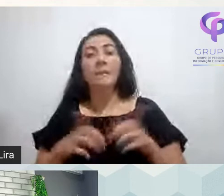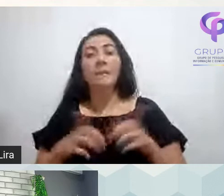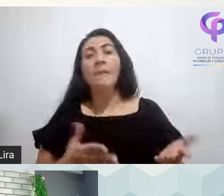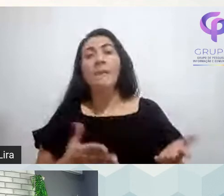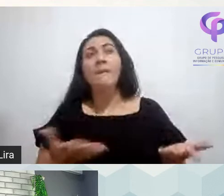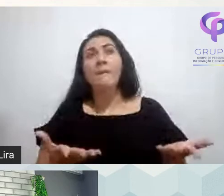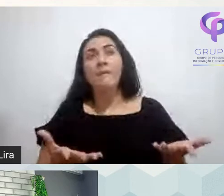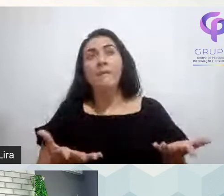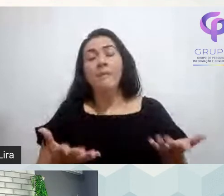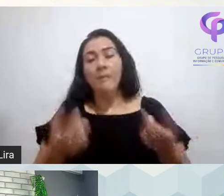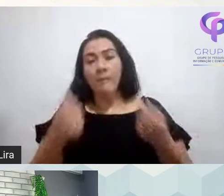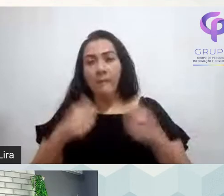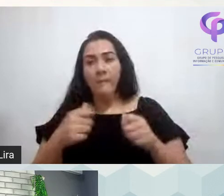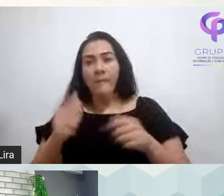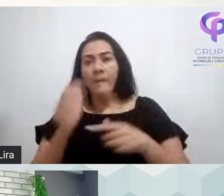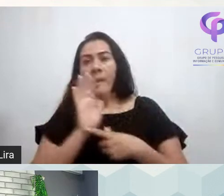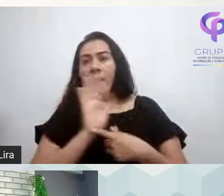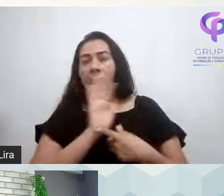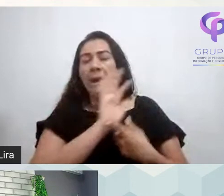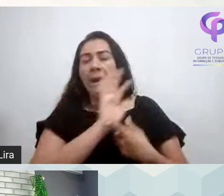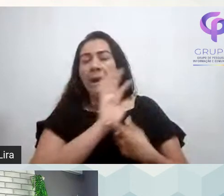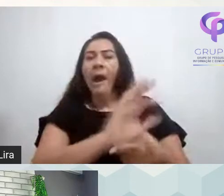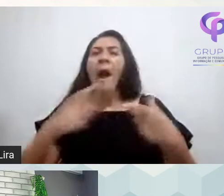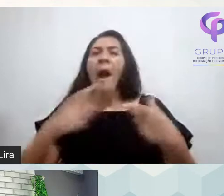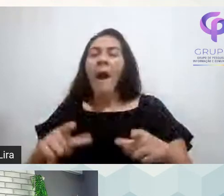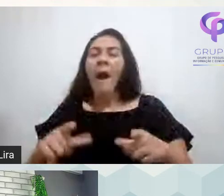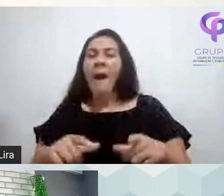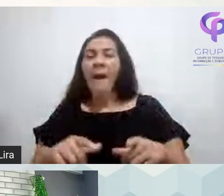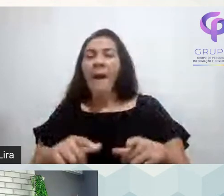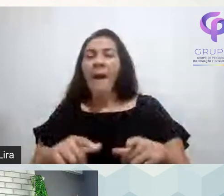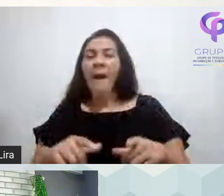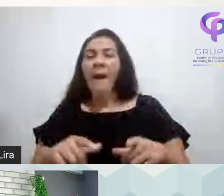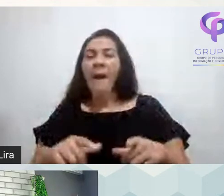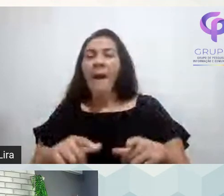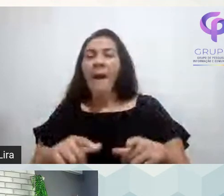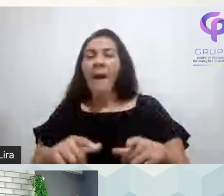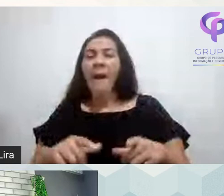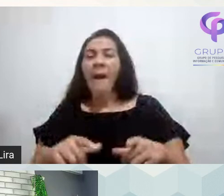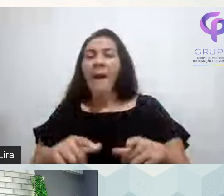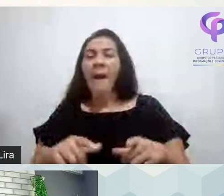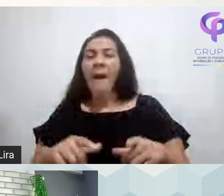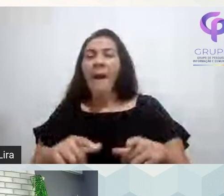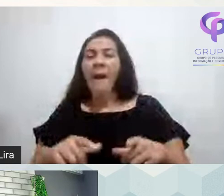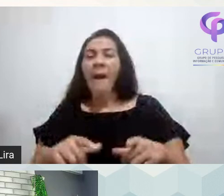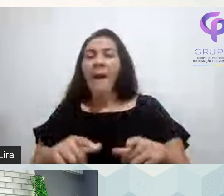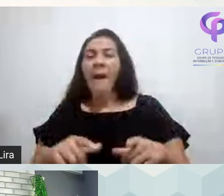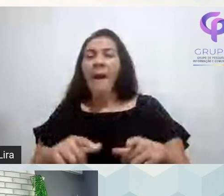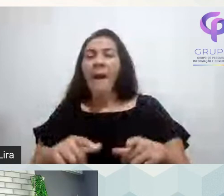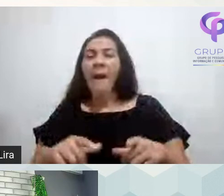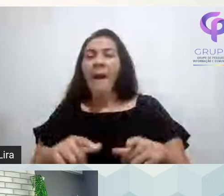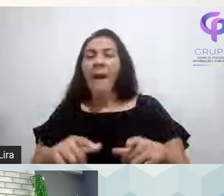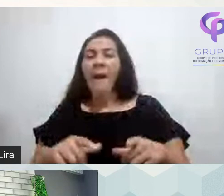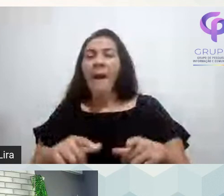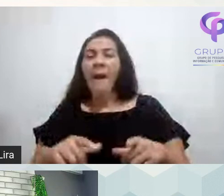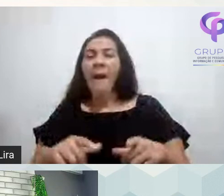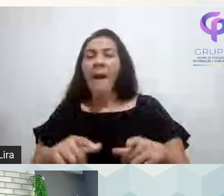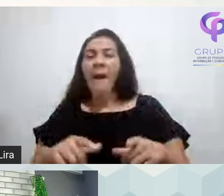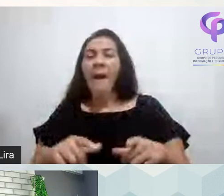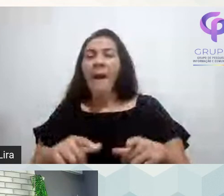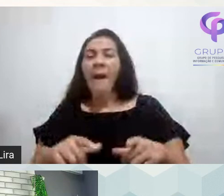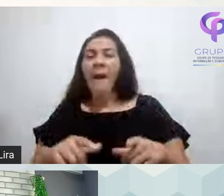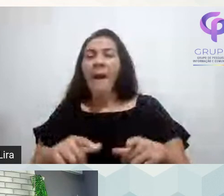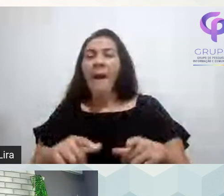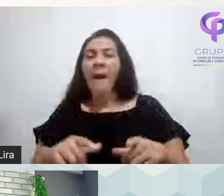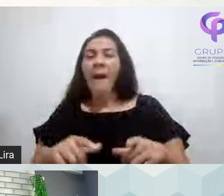eu trabalho em um patrimônio local. É por isso que quando você colocou a questão da acessibilidade, no sentido